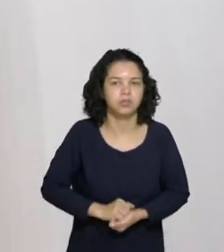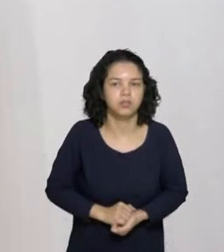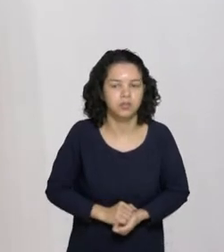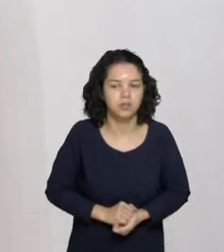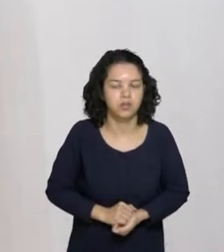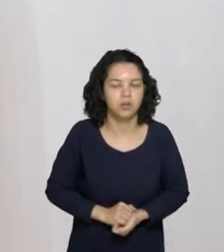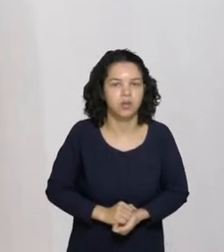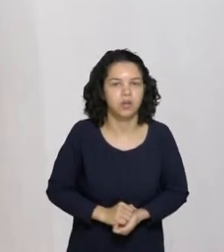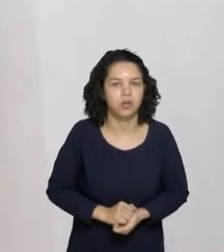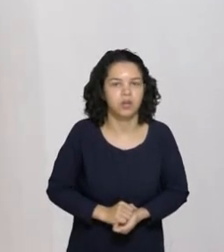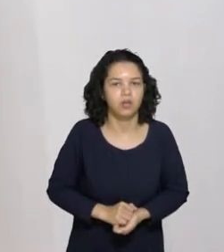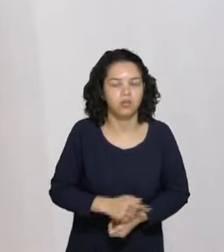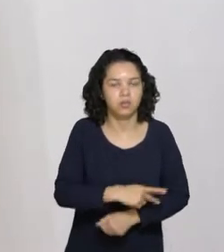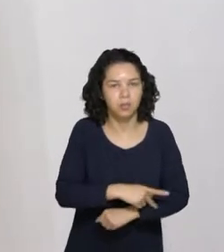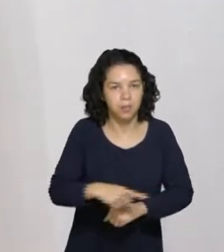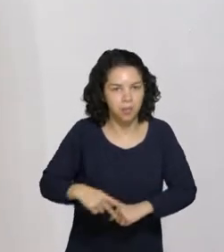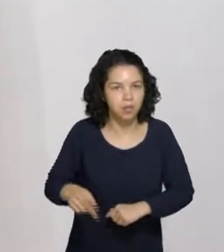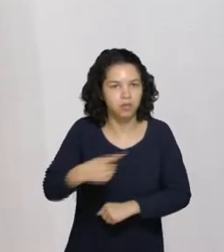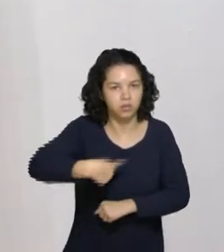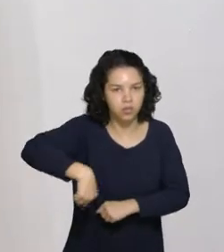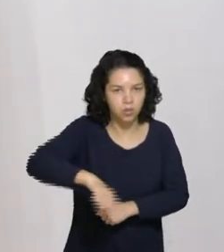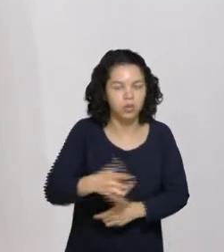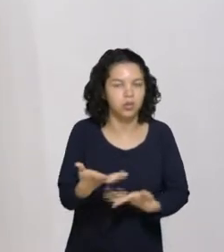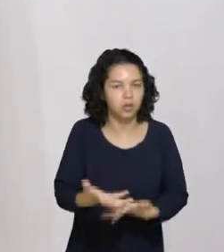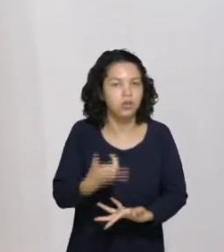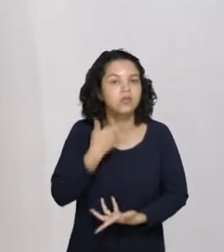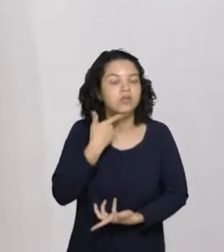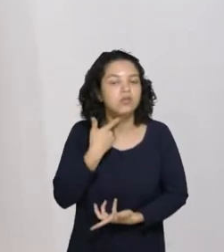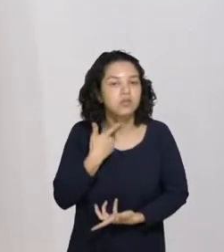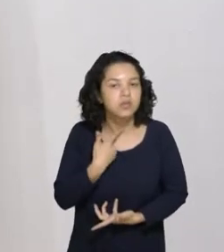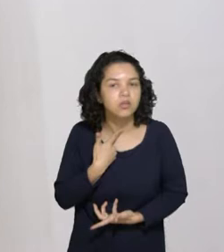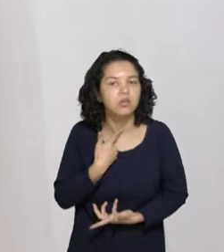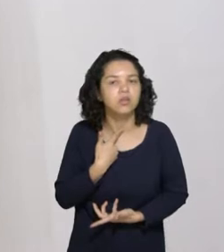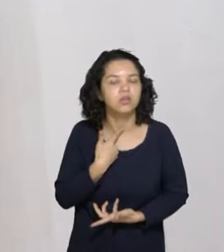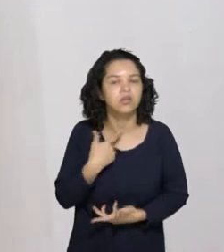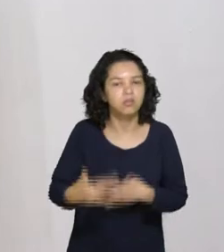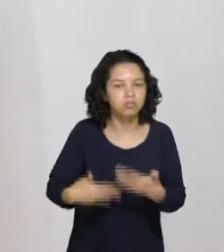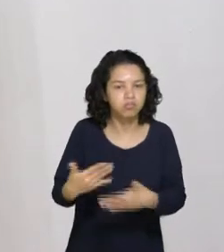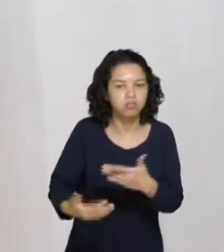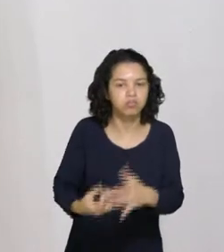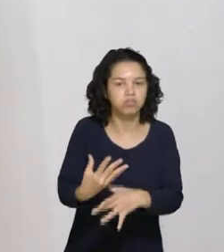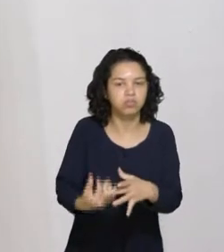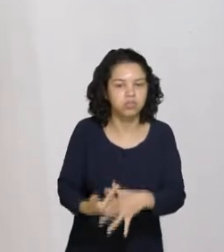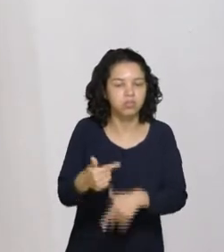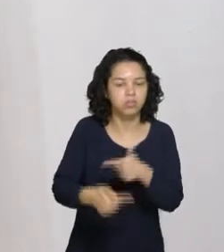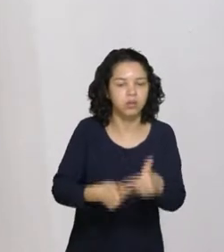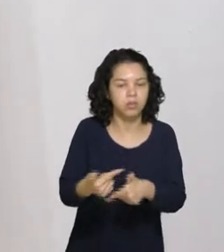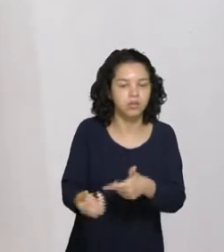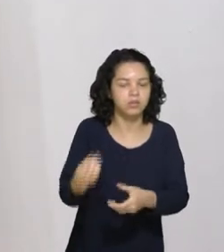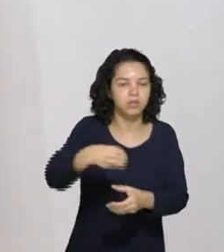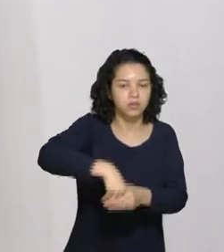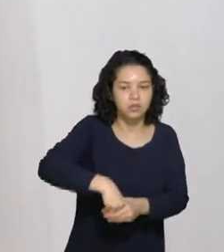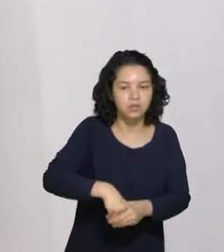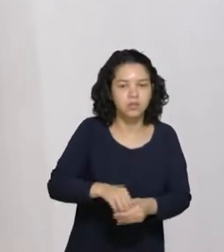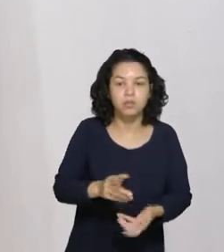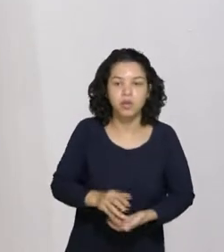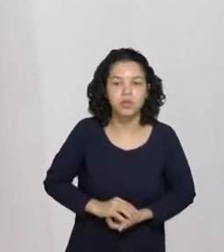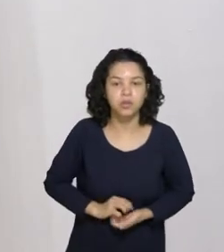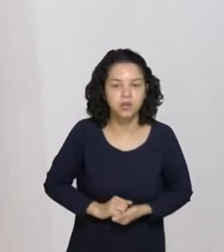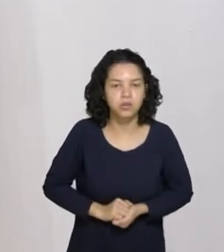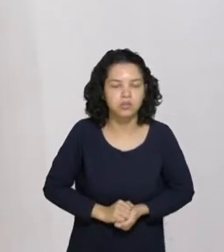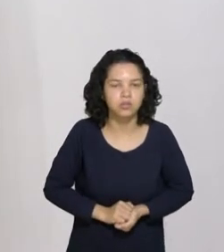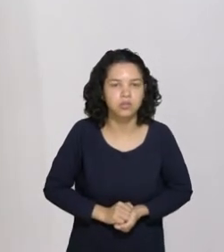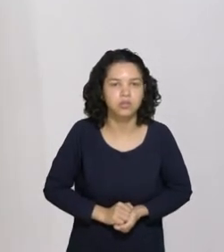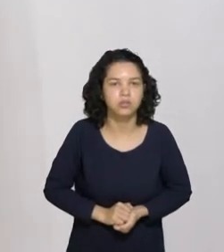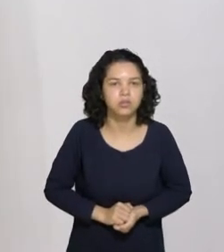todo o parque. E a gente queria que isso fluísse também. Um trabalho da gente, um sonho, que isso volte à